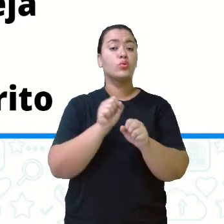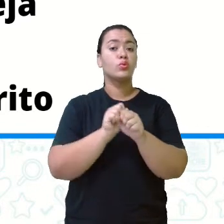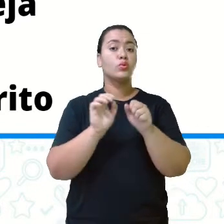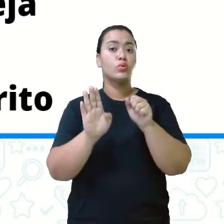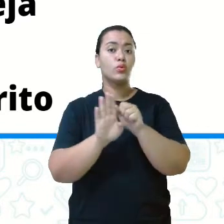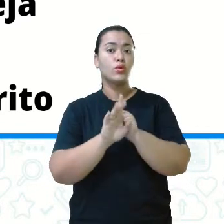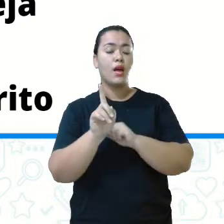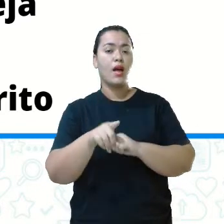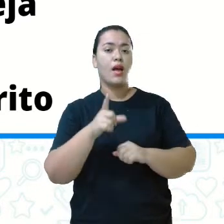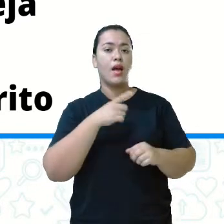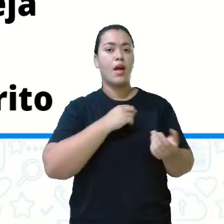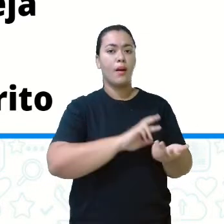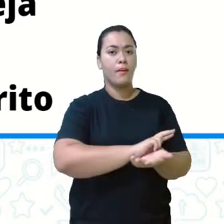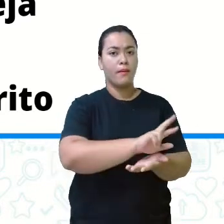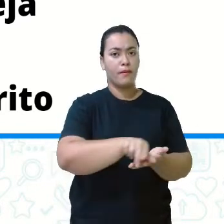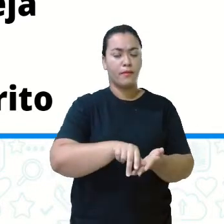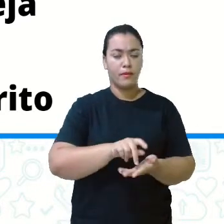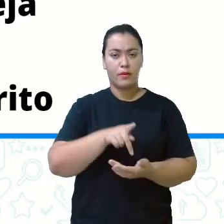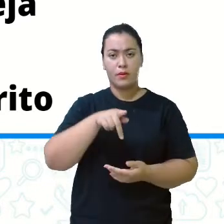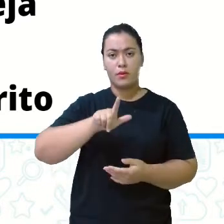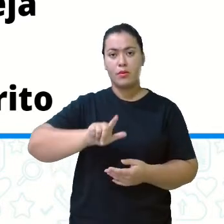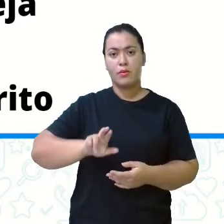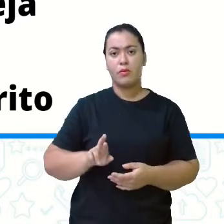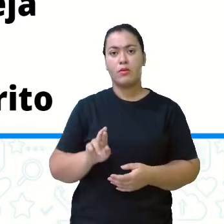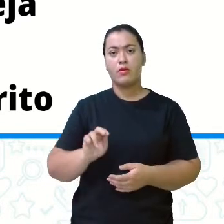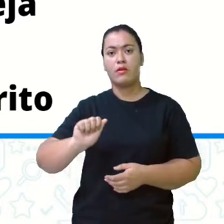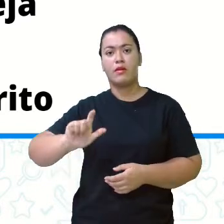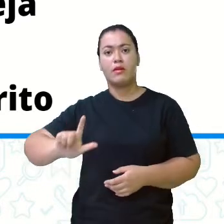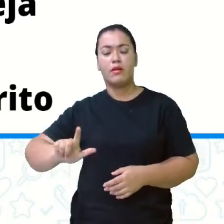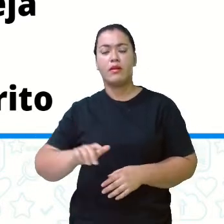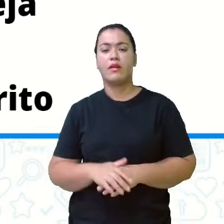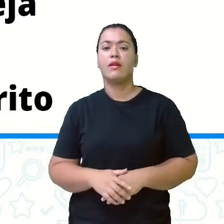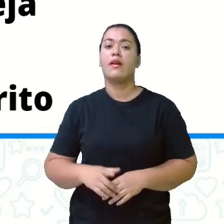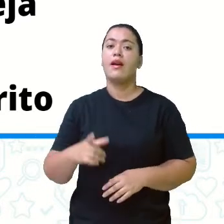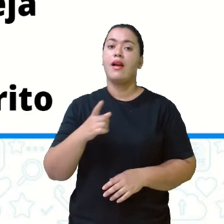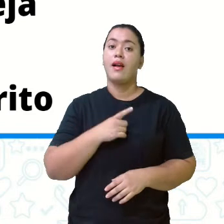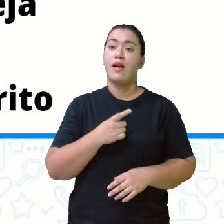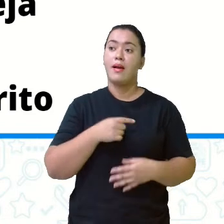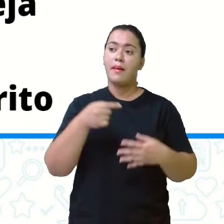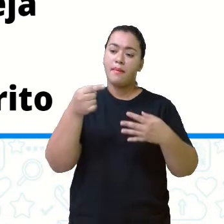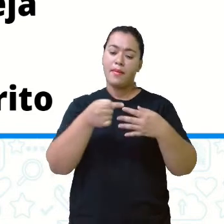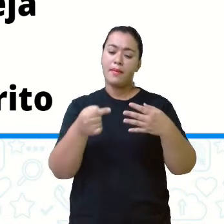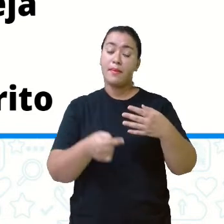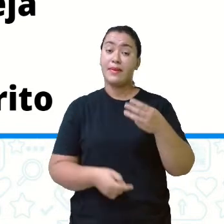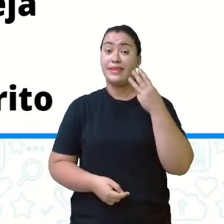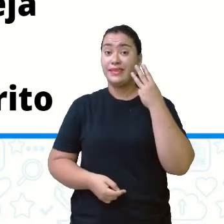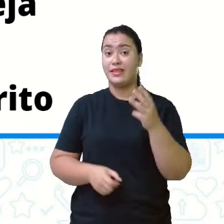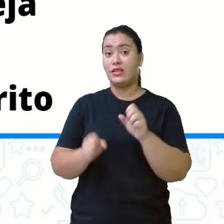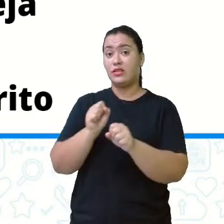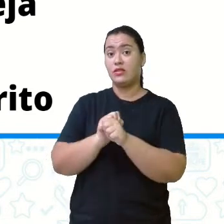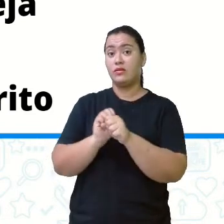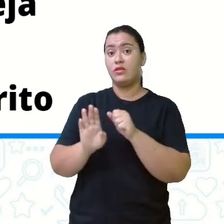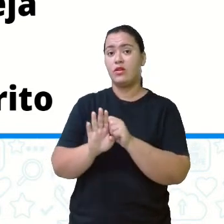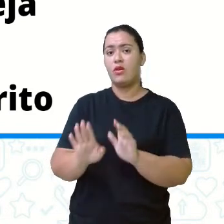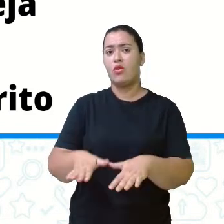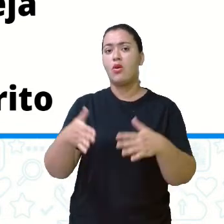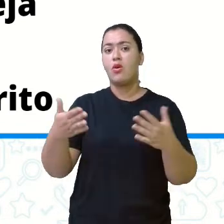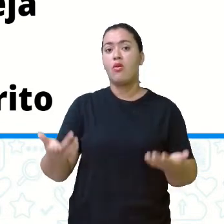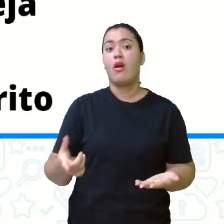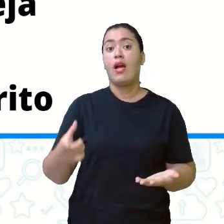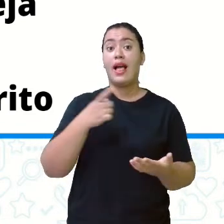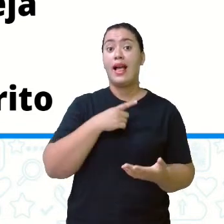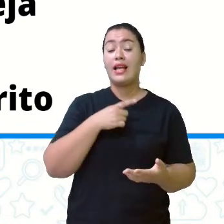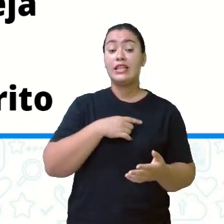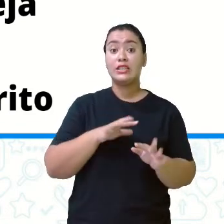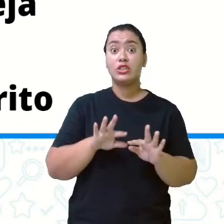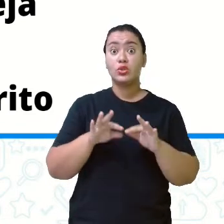substantivos no plural, tá? Então, em cada alternativa tem 3 substantivos. E eu quero saber qual é a